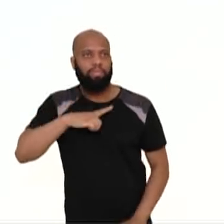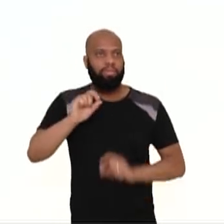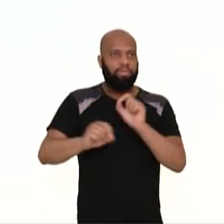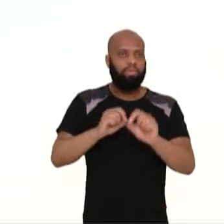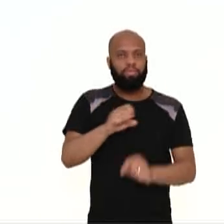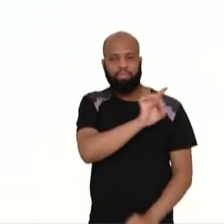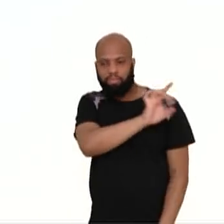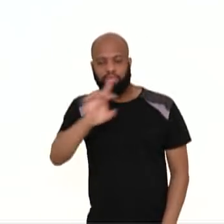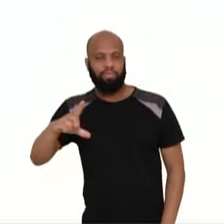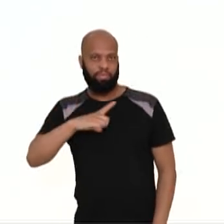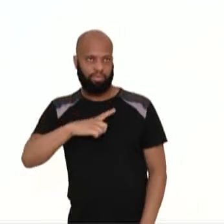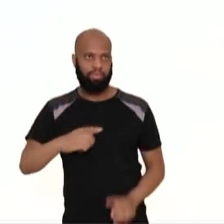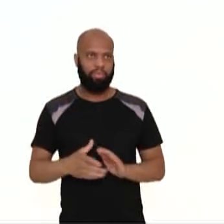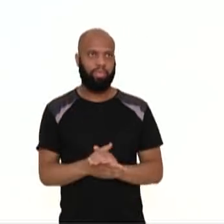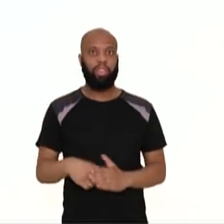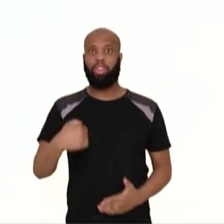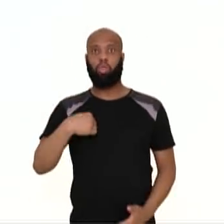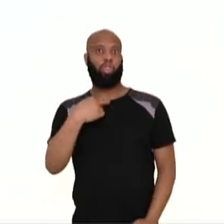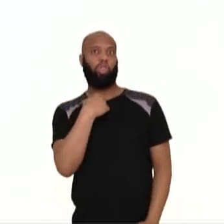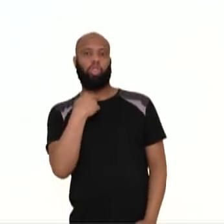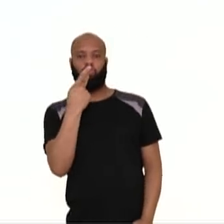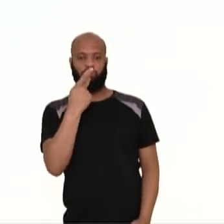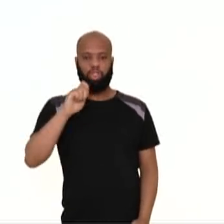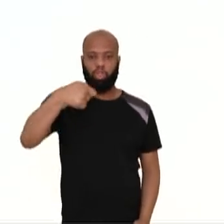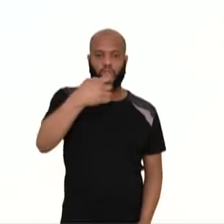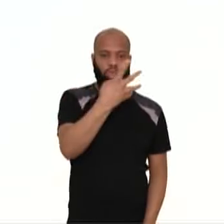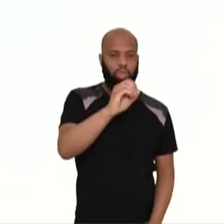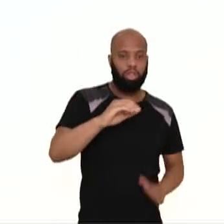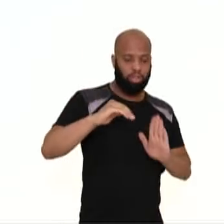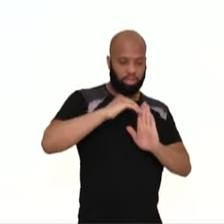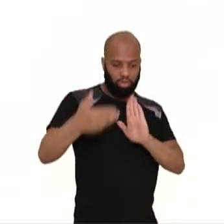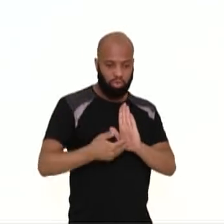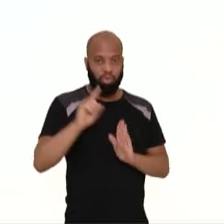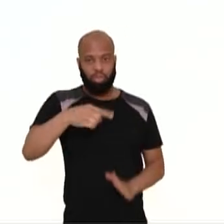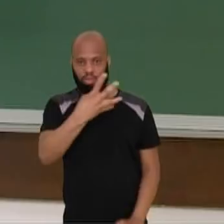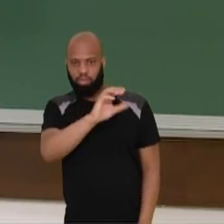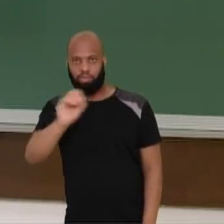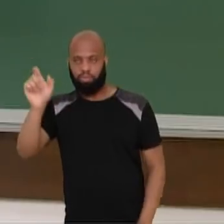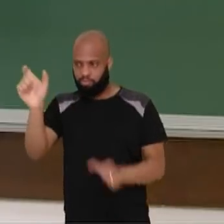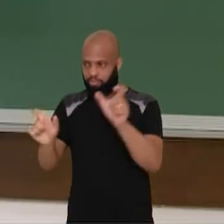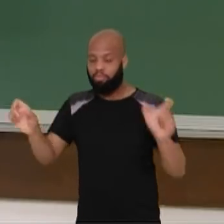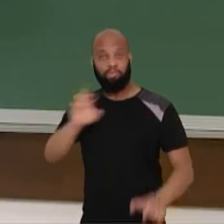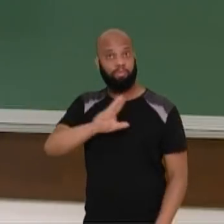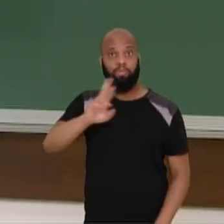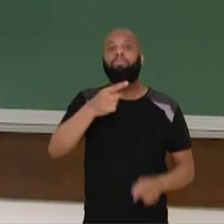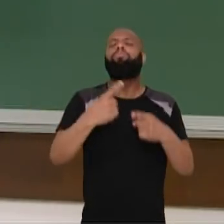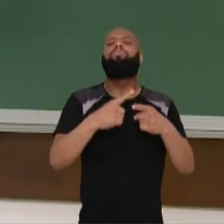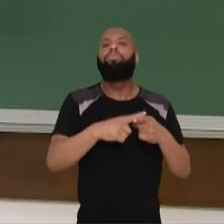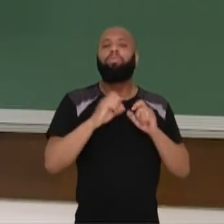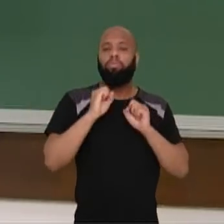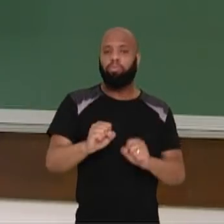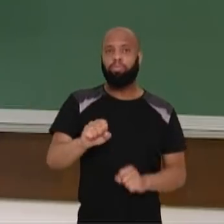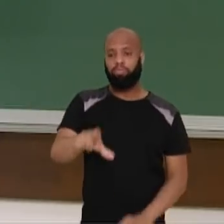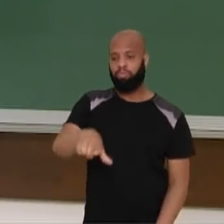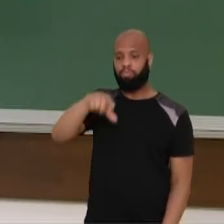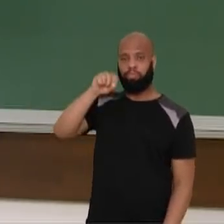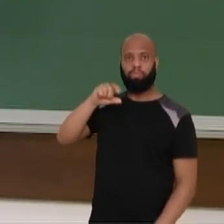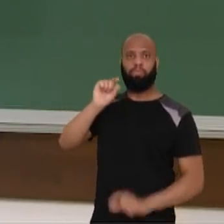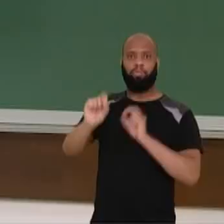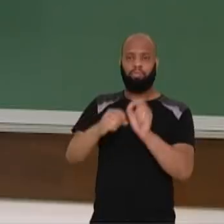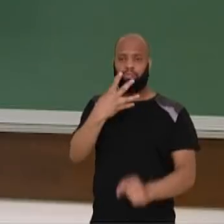extrato, ok? Eu não posso pegar 40 do total, 400 pessoas. Por quê? Porque eu posso pegar